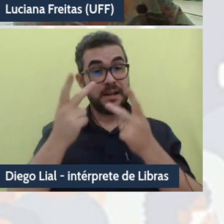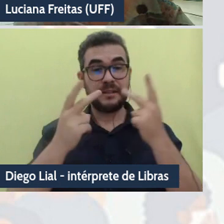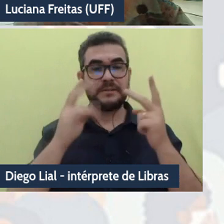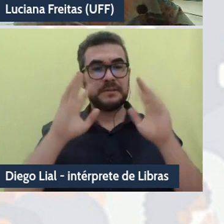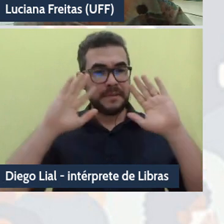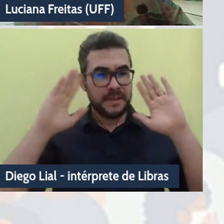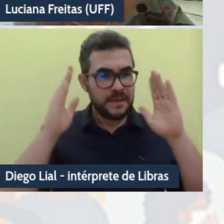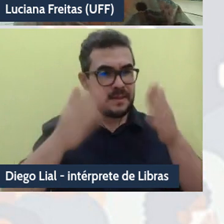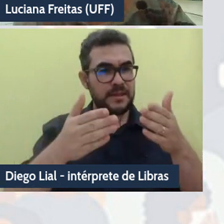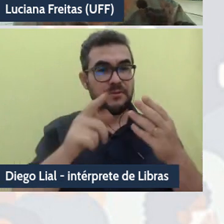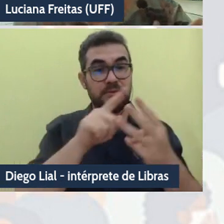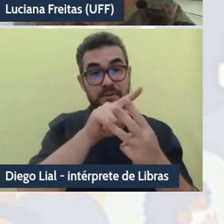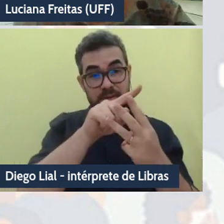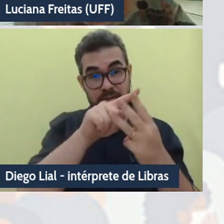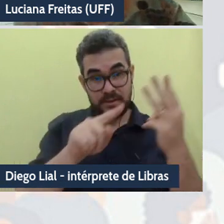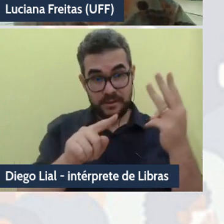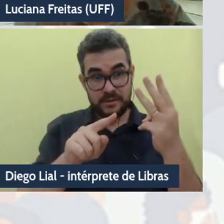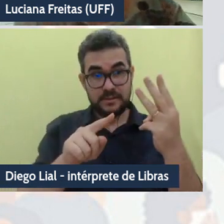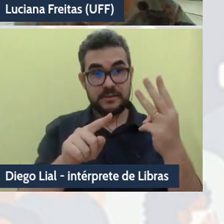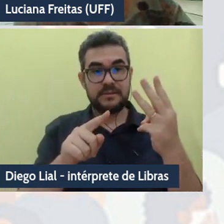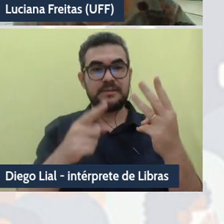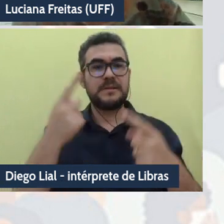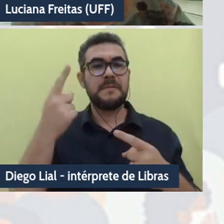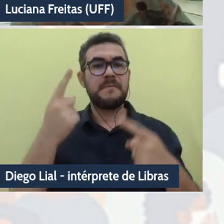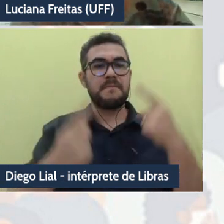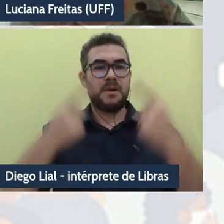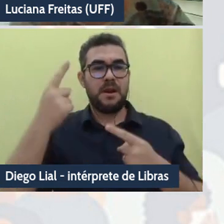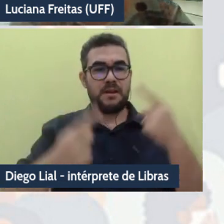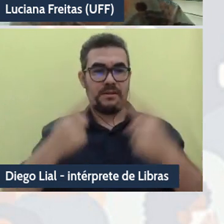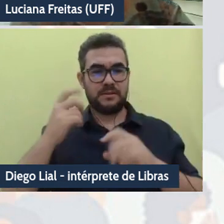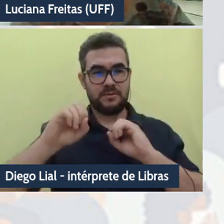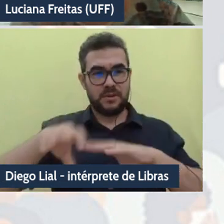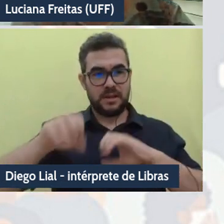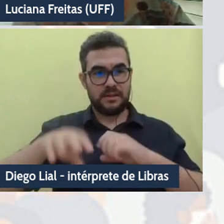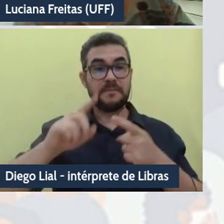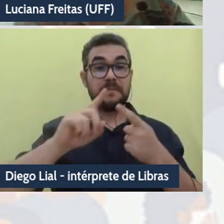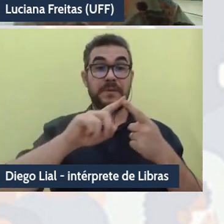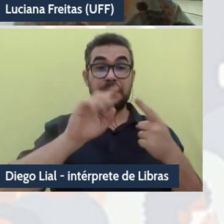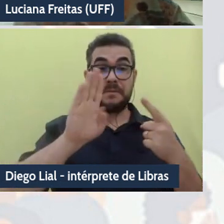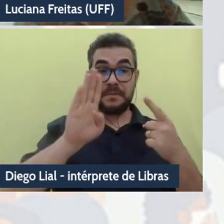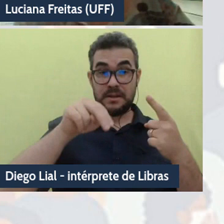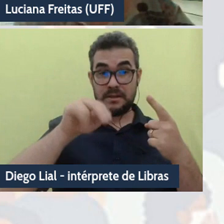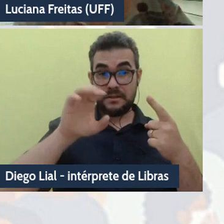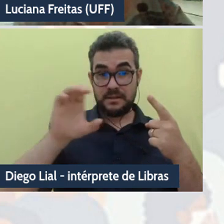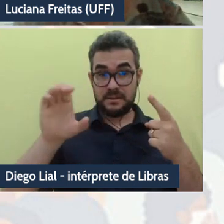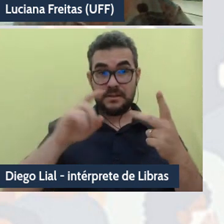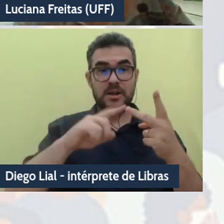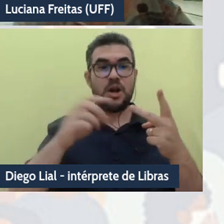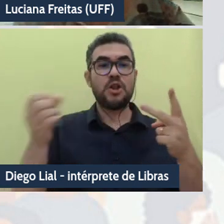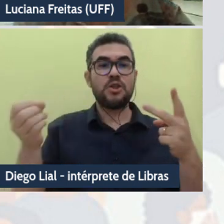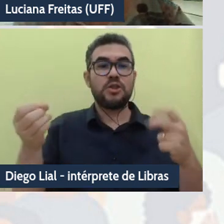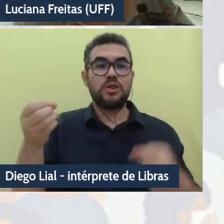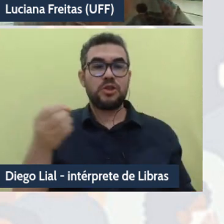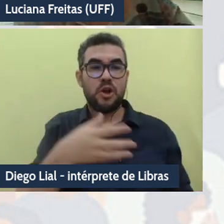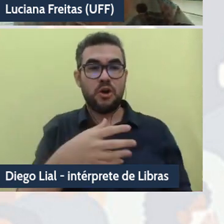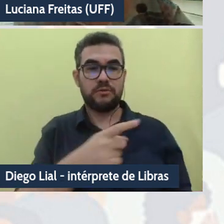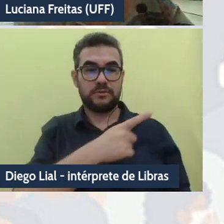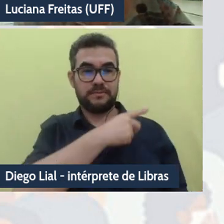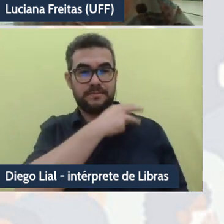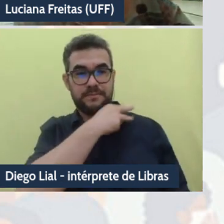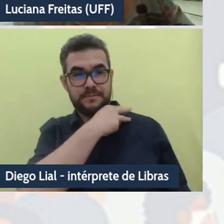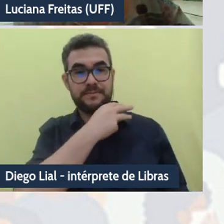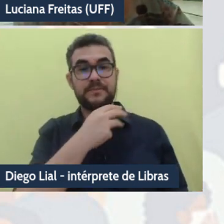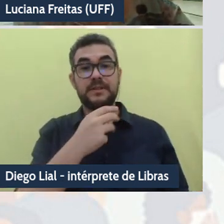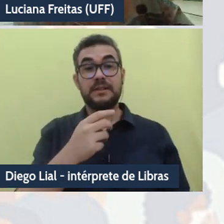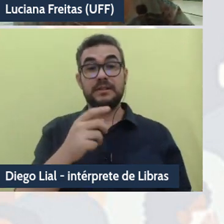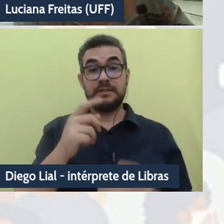grandes políticas: a BNCC, o novo ensino médio e a mais recente de todas, que é a BNC Formação